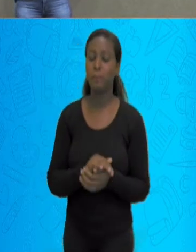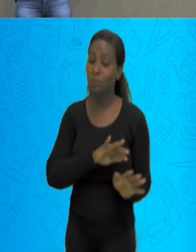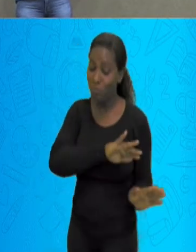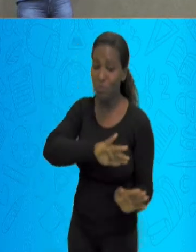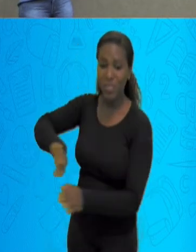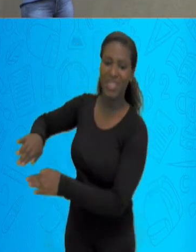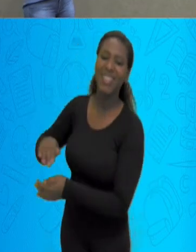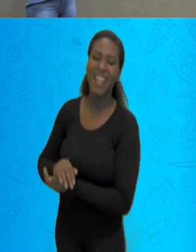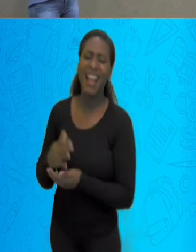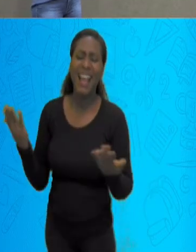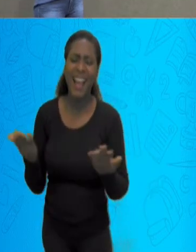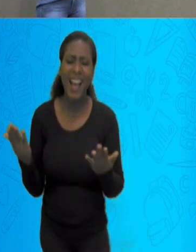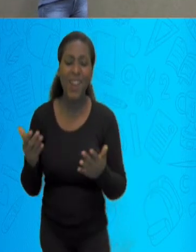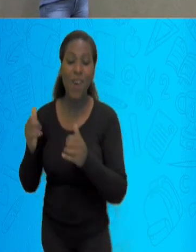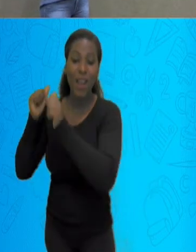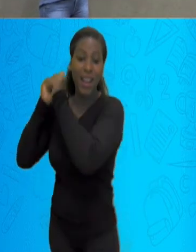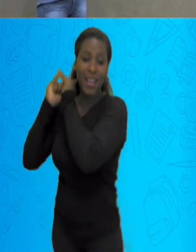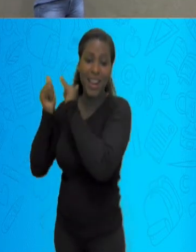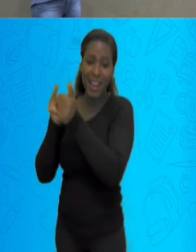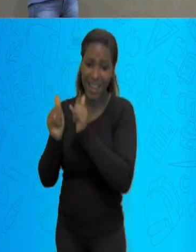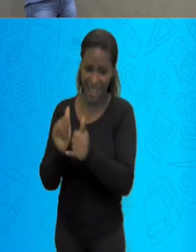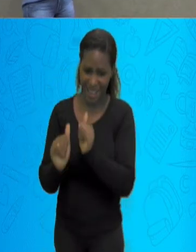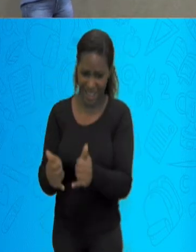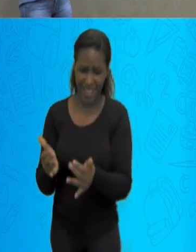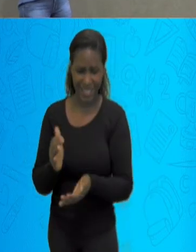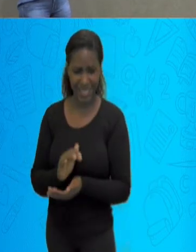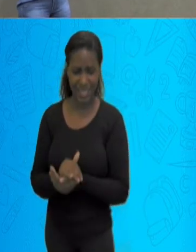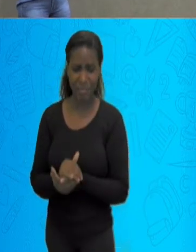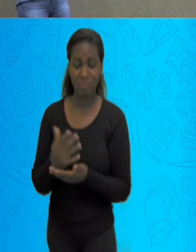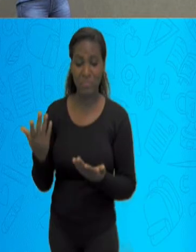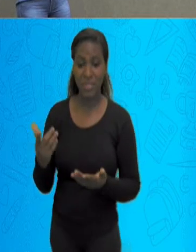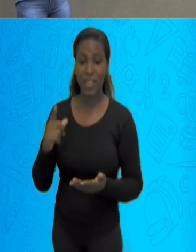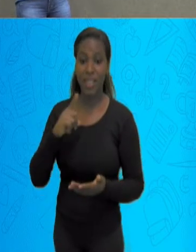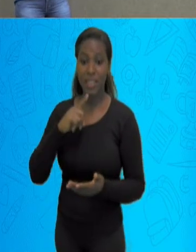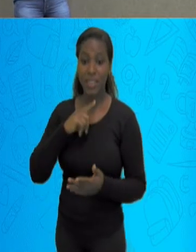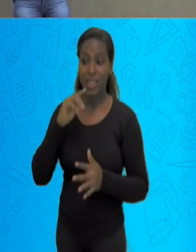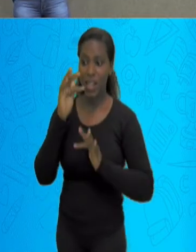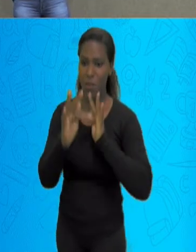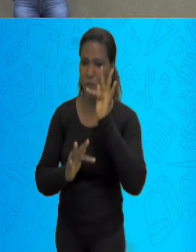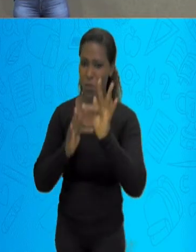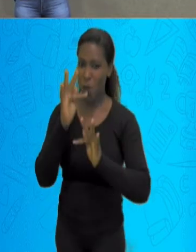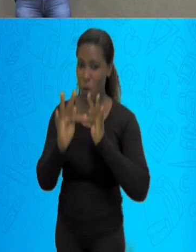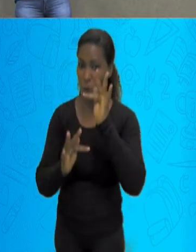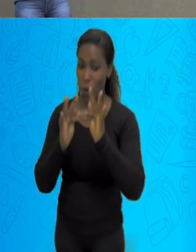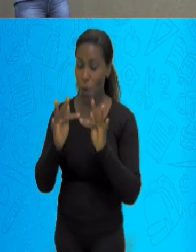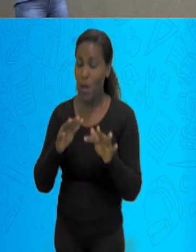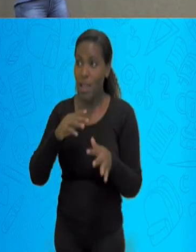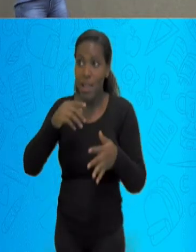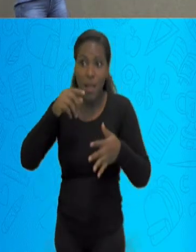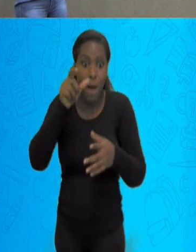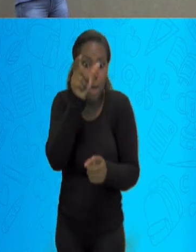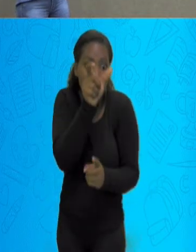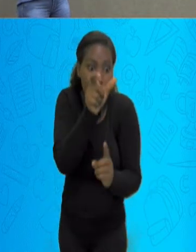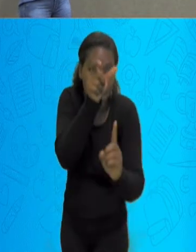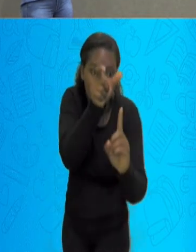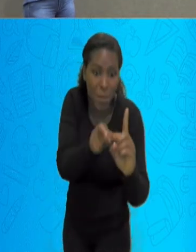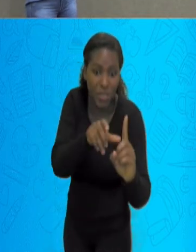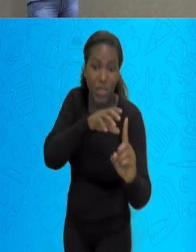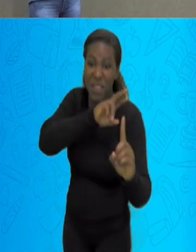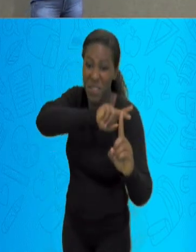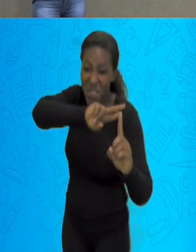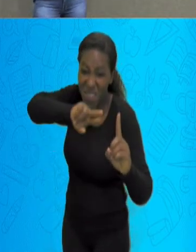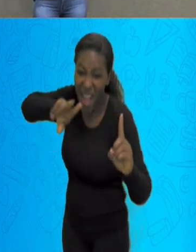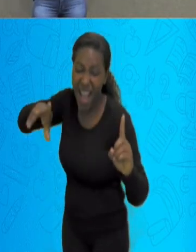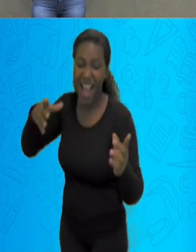de saberes. Dentre os personagens do nosso folclore, podemos citar, a gente tem a Iara, a gente tem